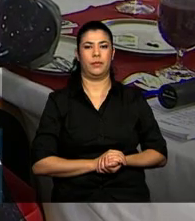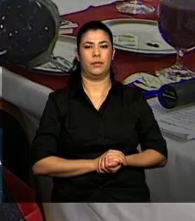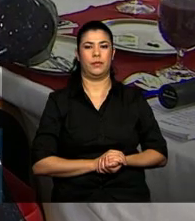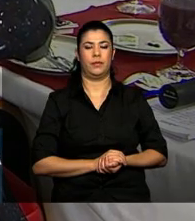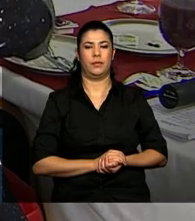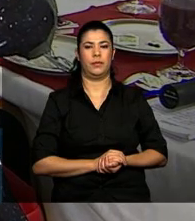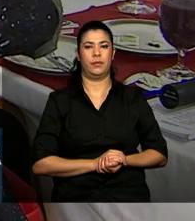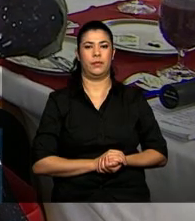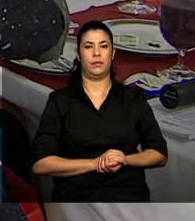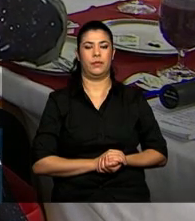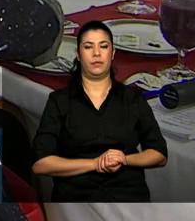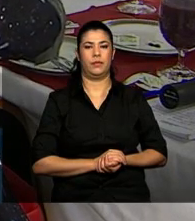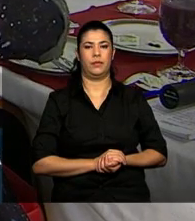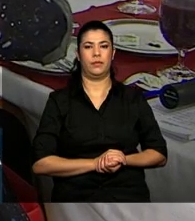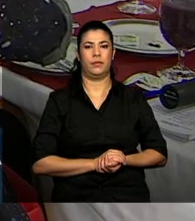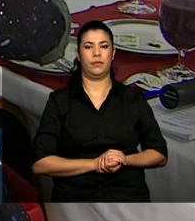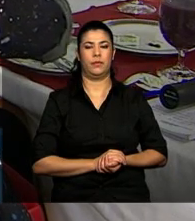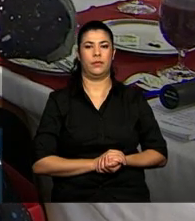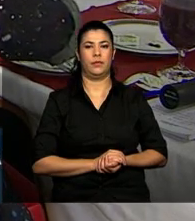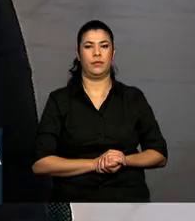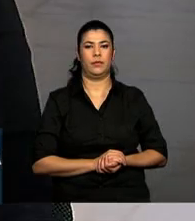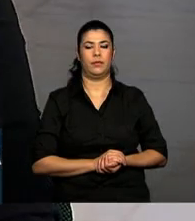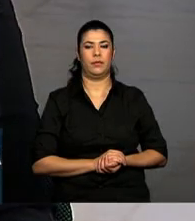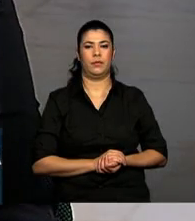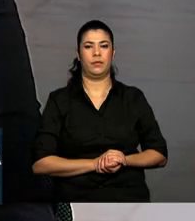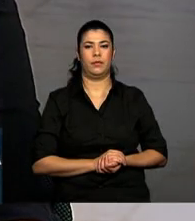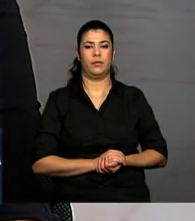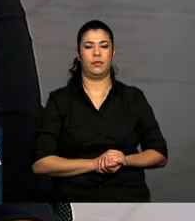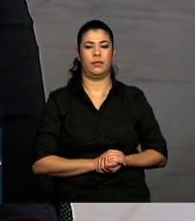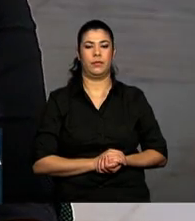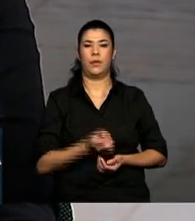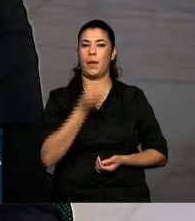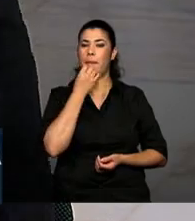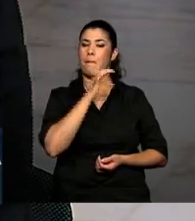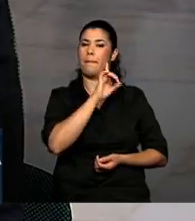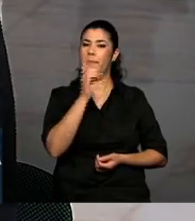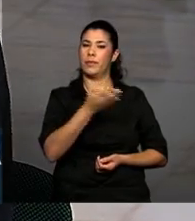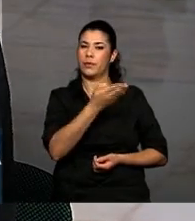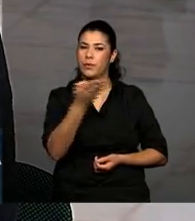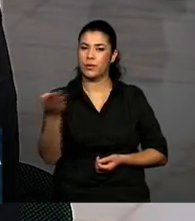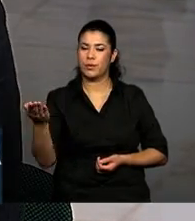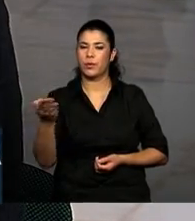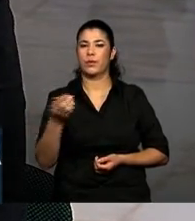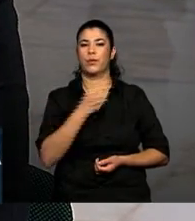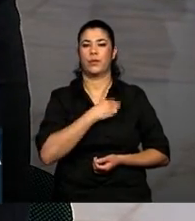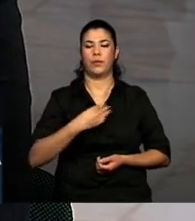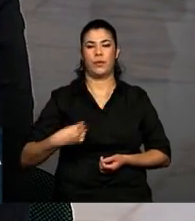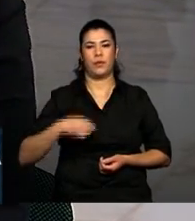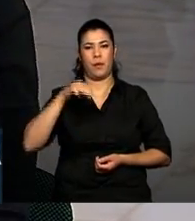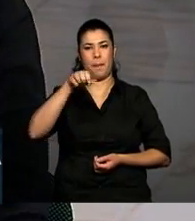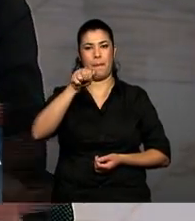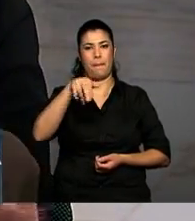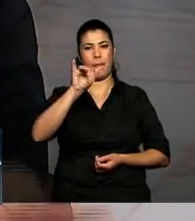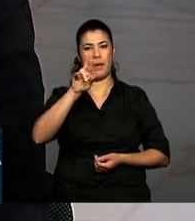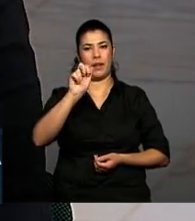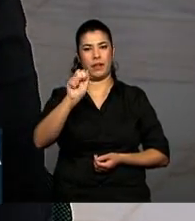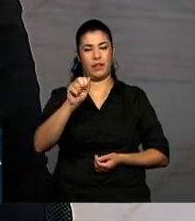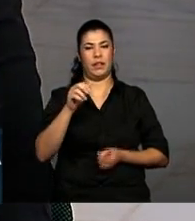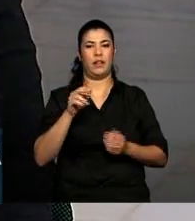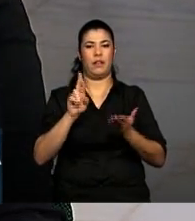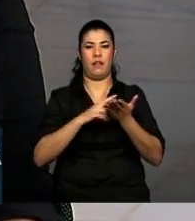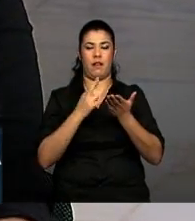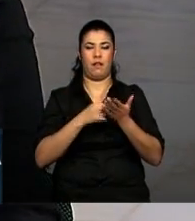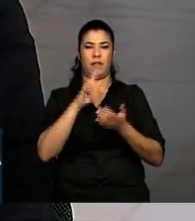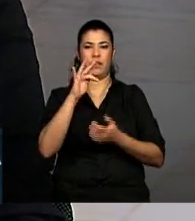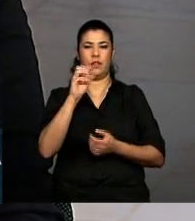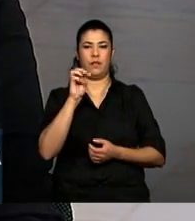nacionais Oi bom dia Ministro Bom dia a todos Maira da Revista Fórum pegando carona um